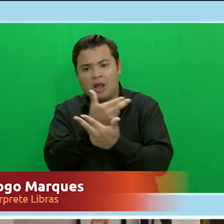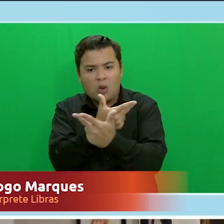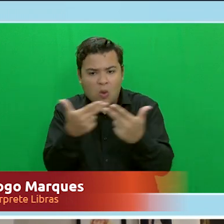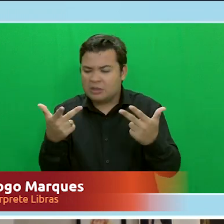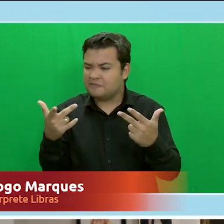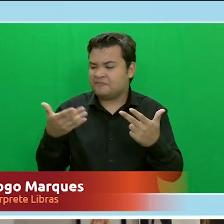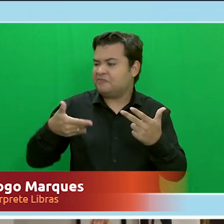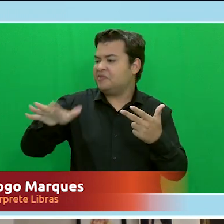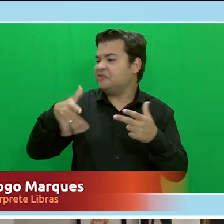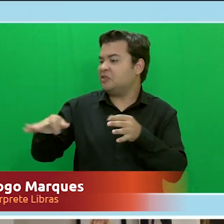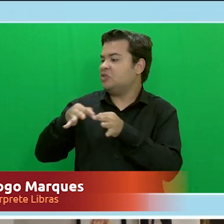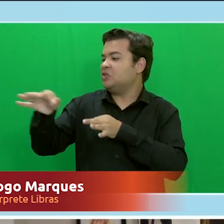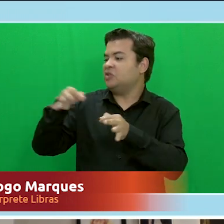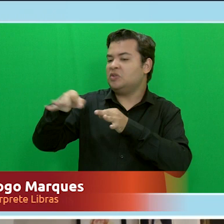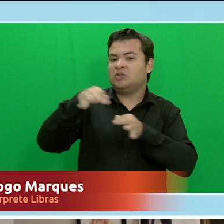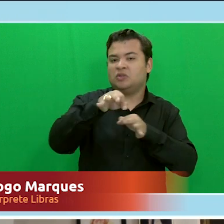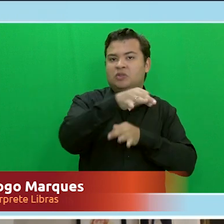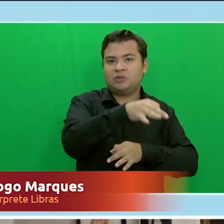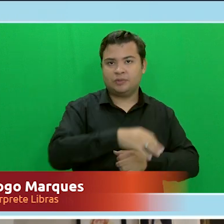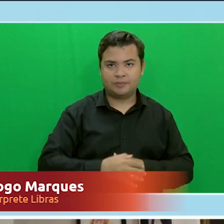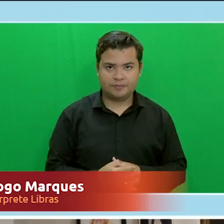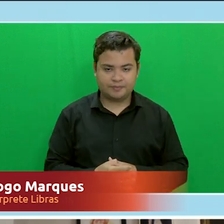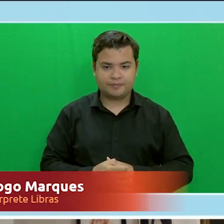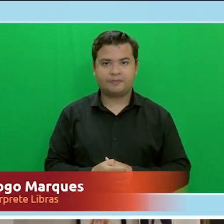para os lugares mais afastados.